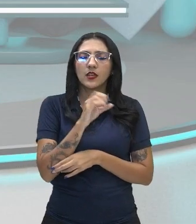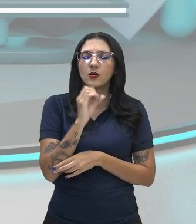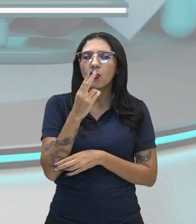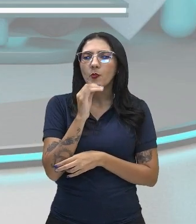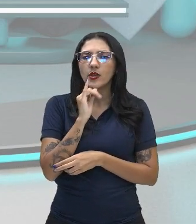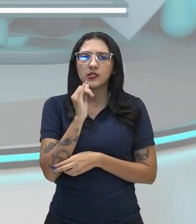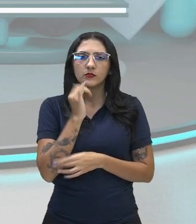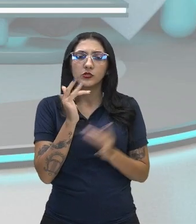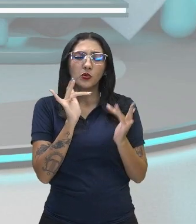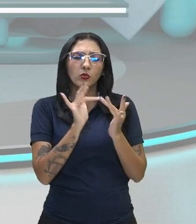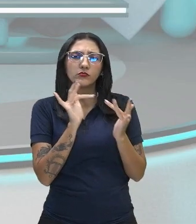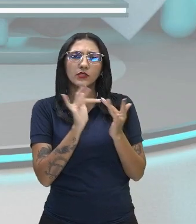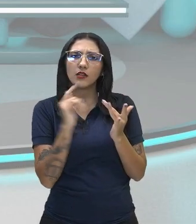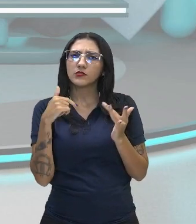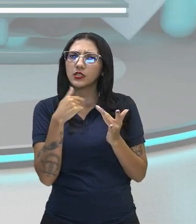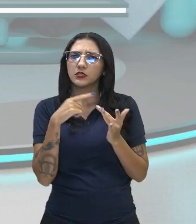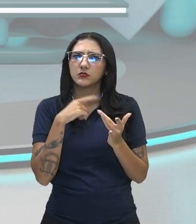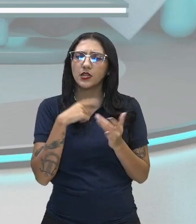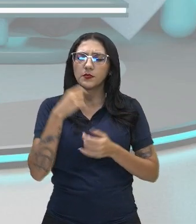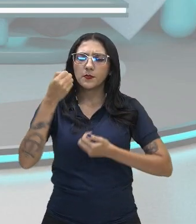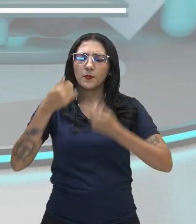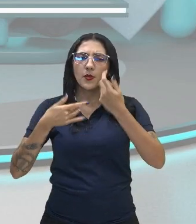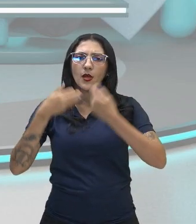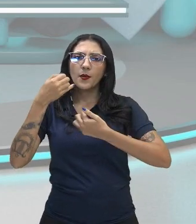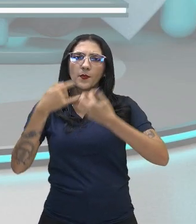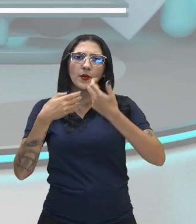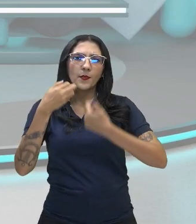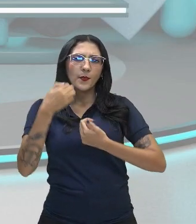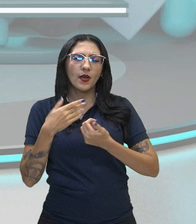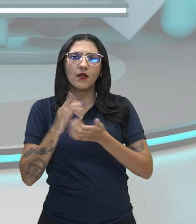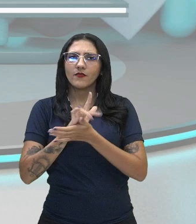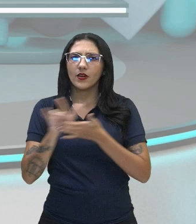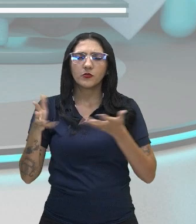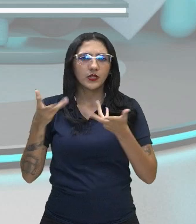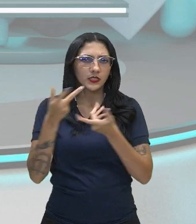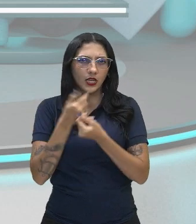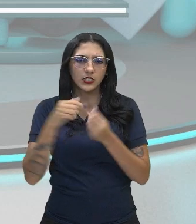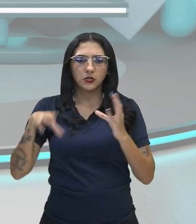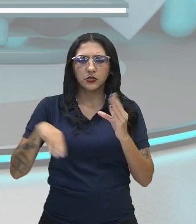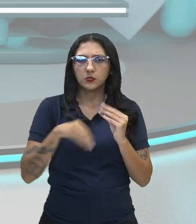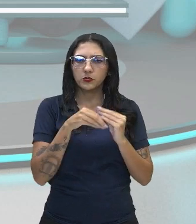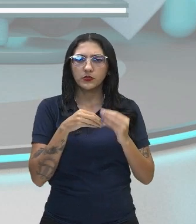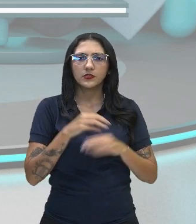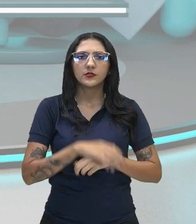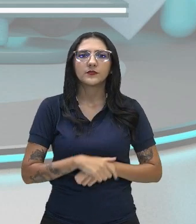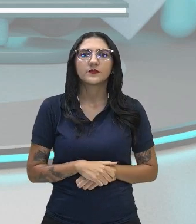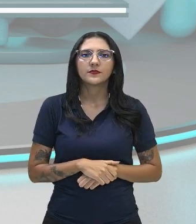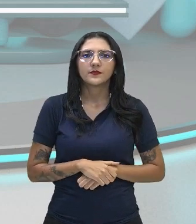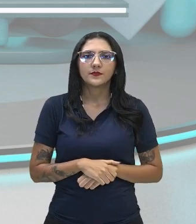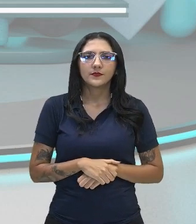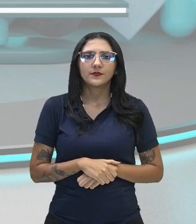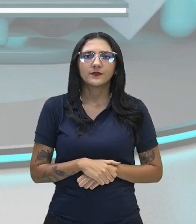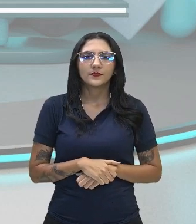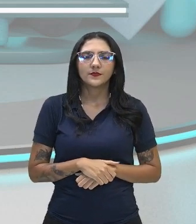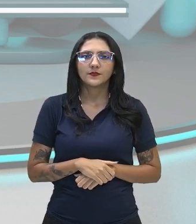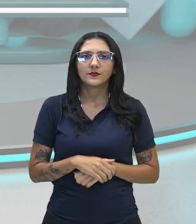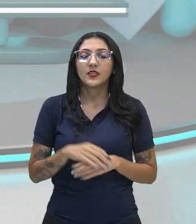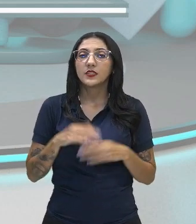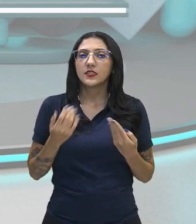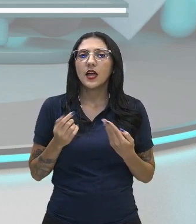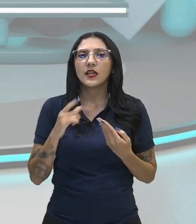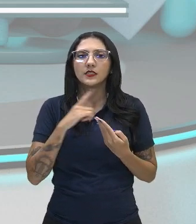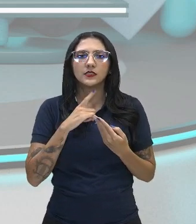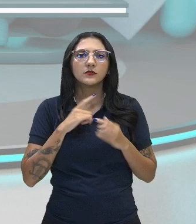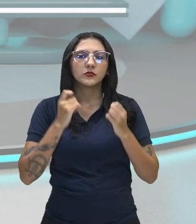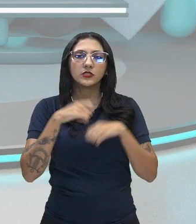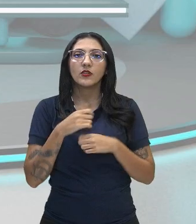sensoriais, que vão ser demonstradas através dos adjetivos, certo? E aí, então, nós temos que